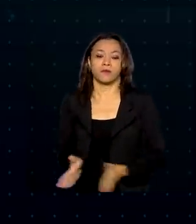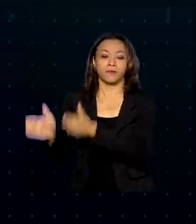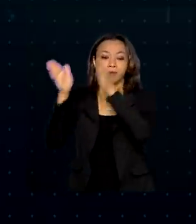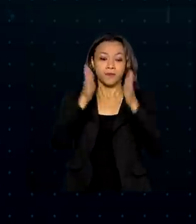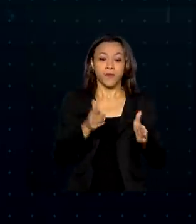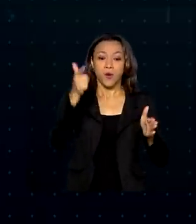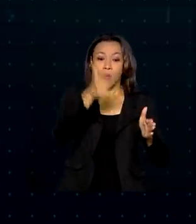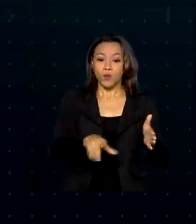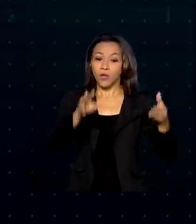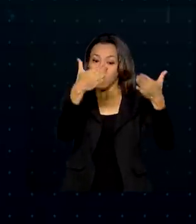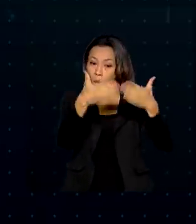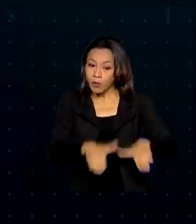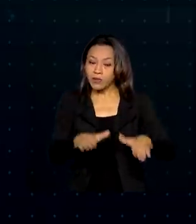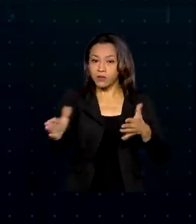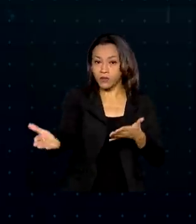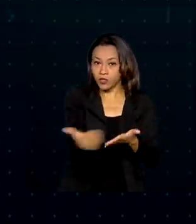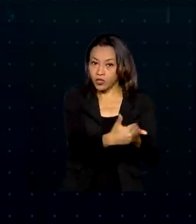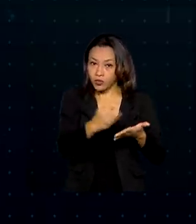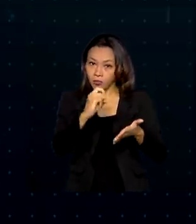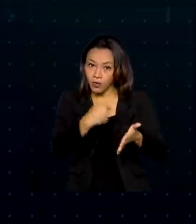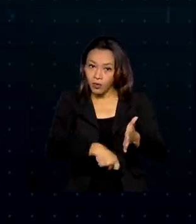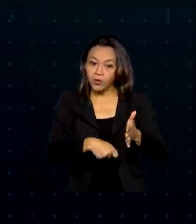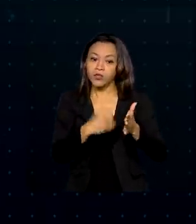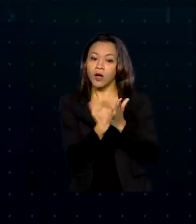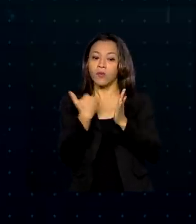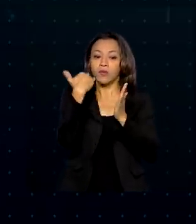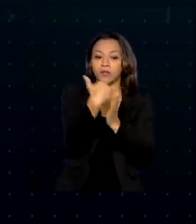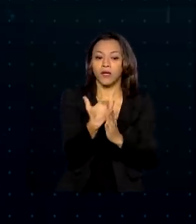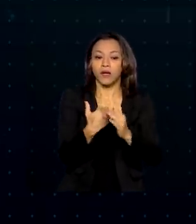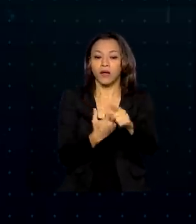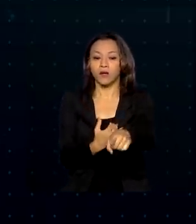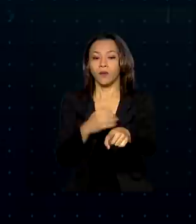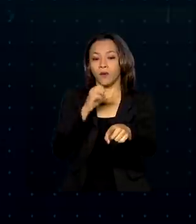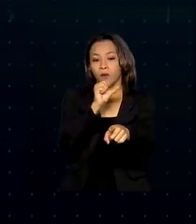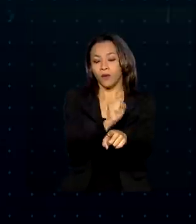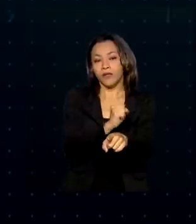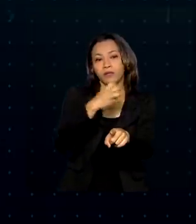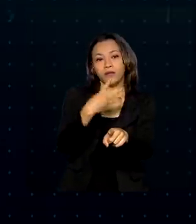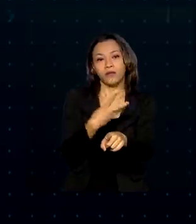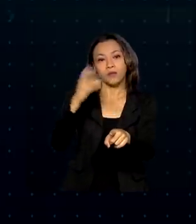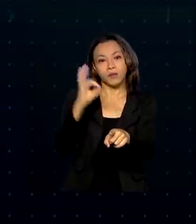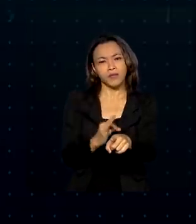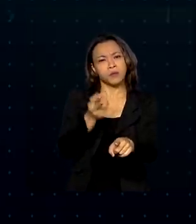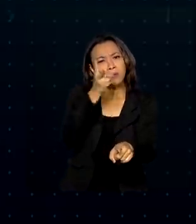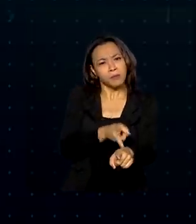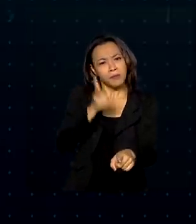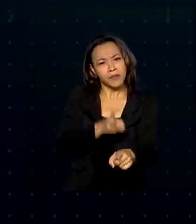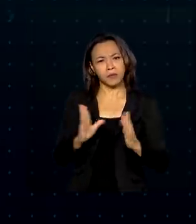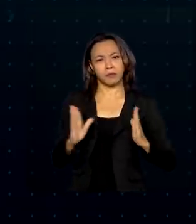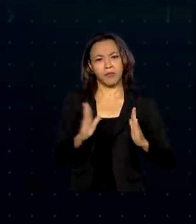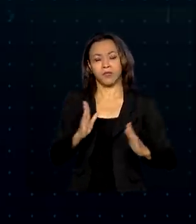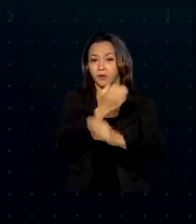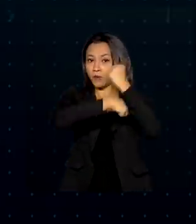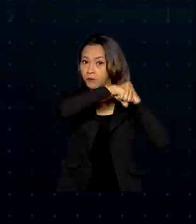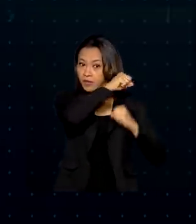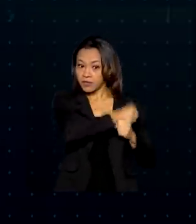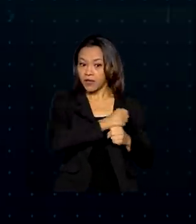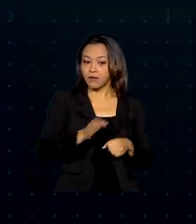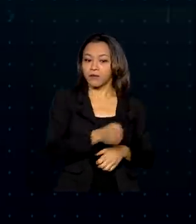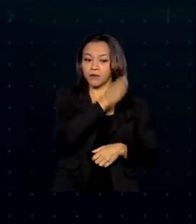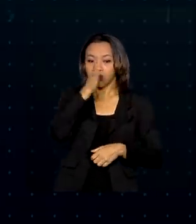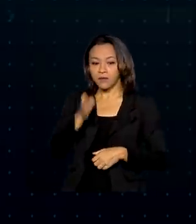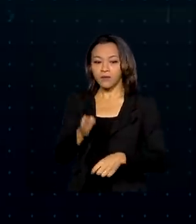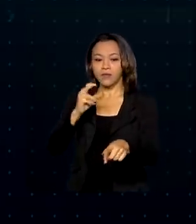compensações tributárias aumentaram em 83 por cento em relação ao mesmo período do ano passado e